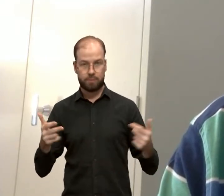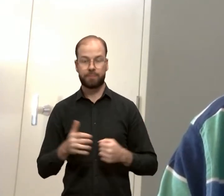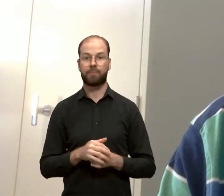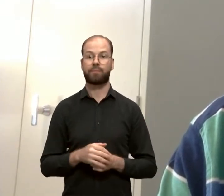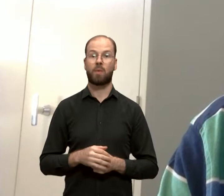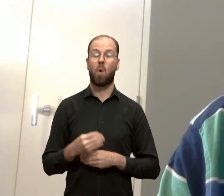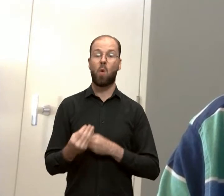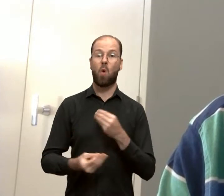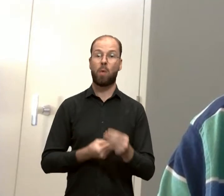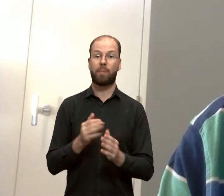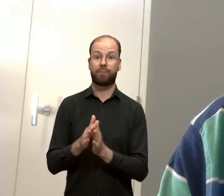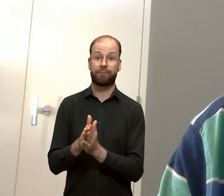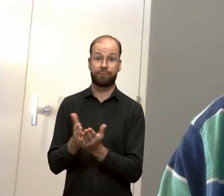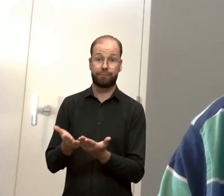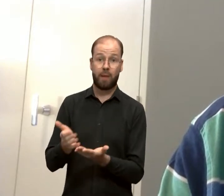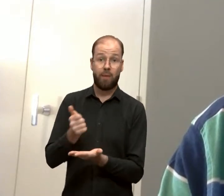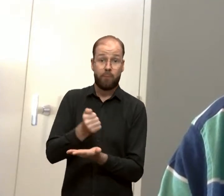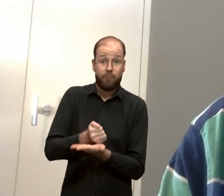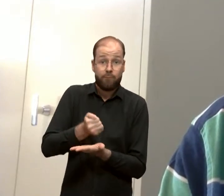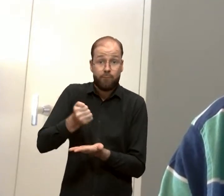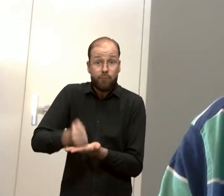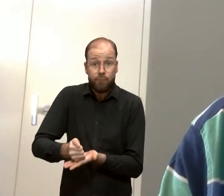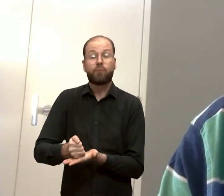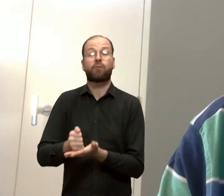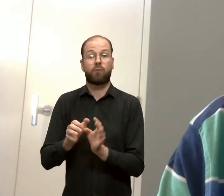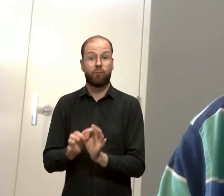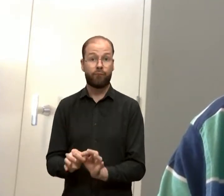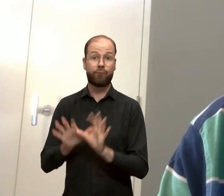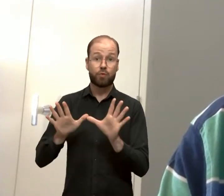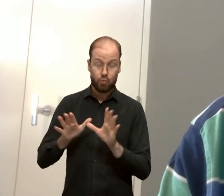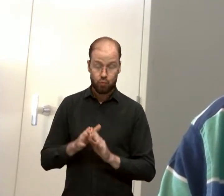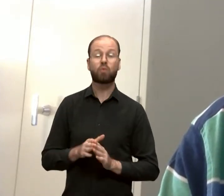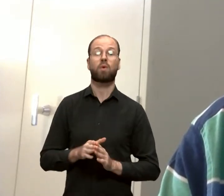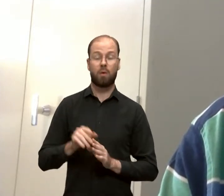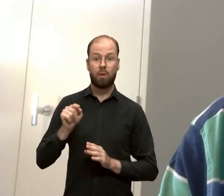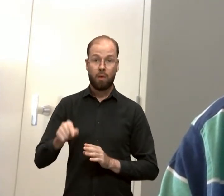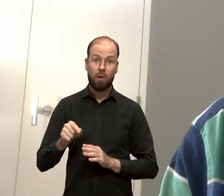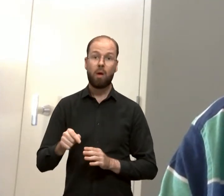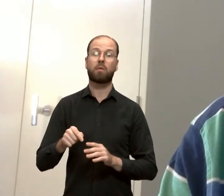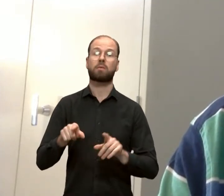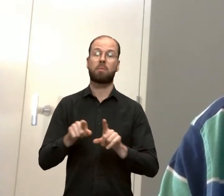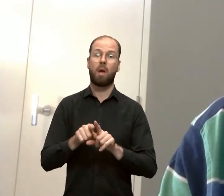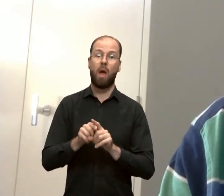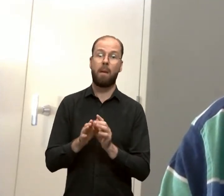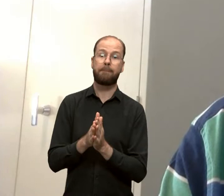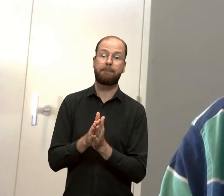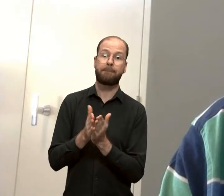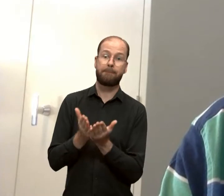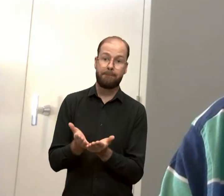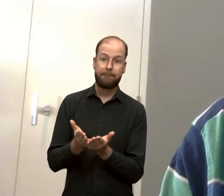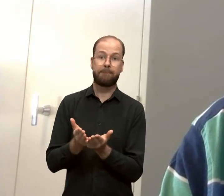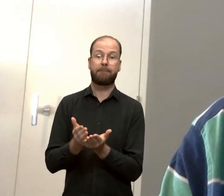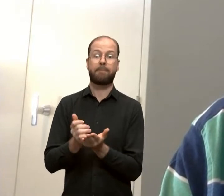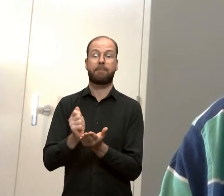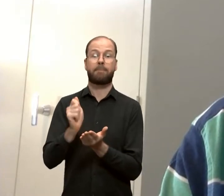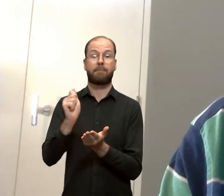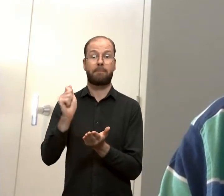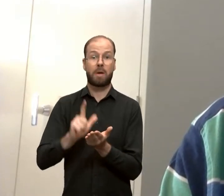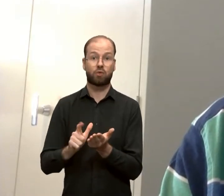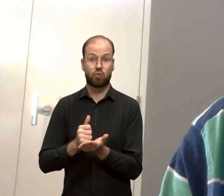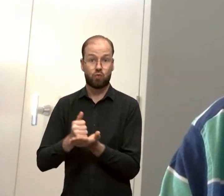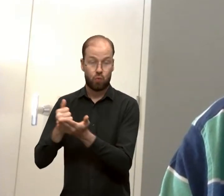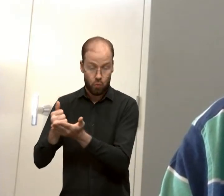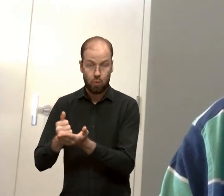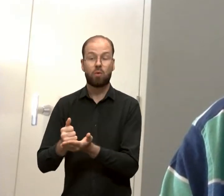de visto, né, toda a providência de visto e a providência do passaporte fica a cargo do próprio estudante.